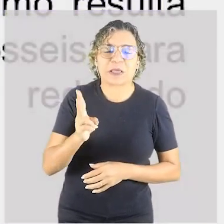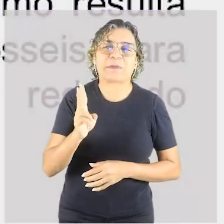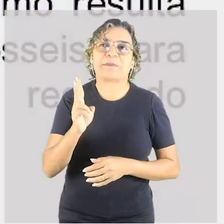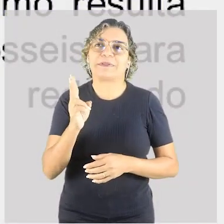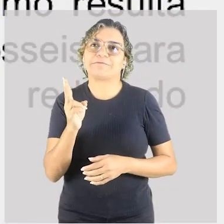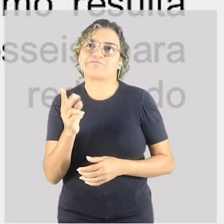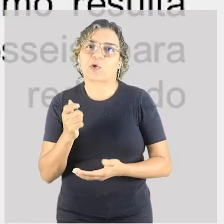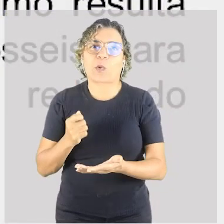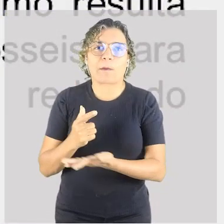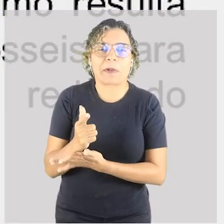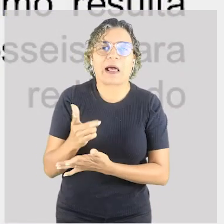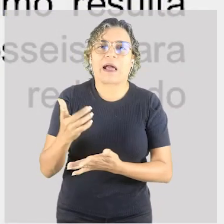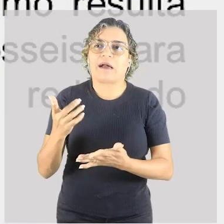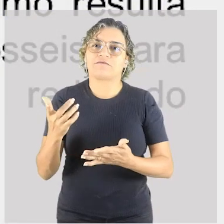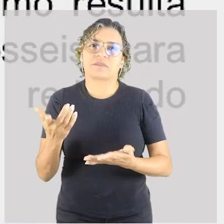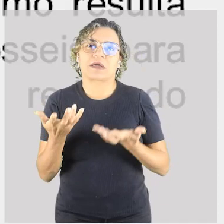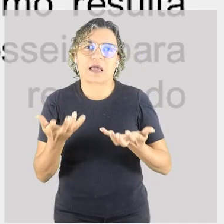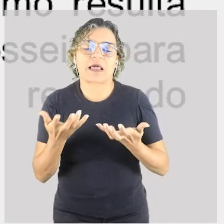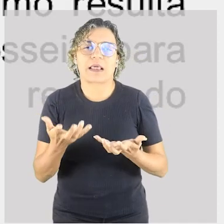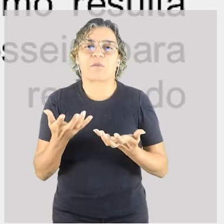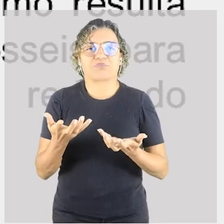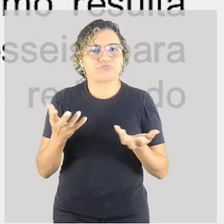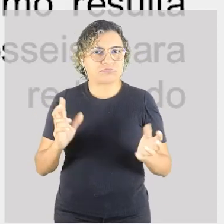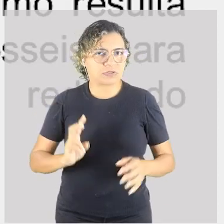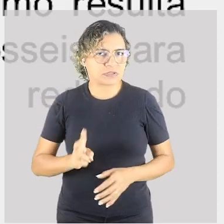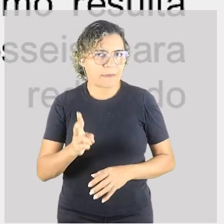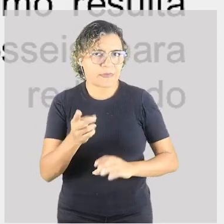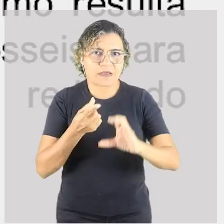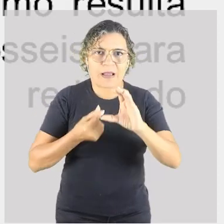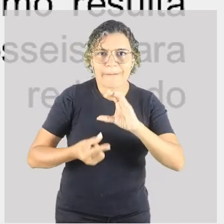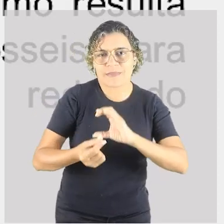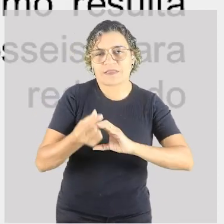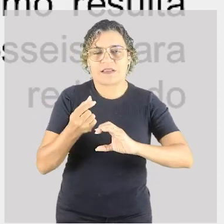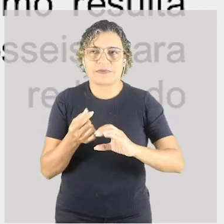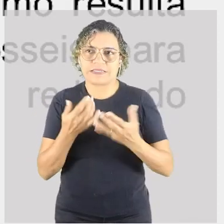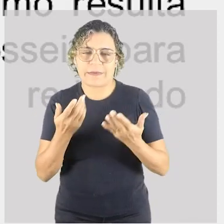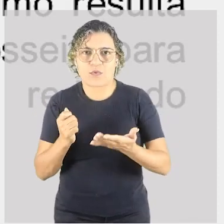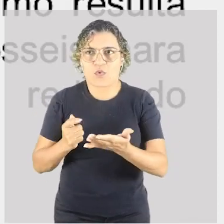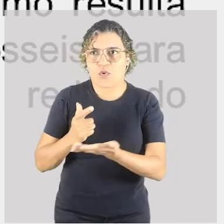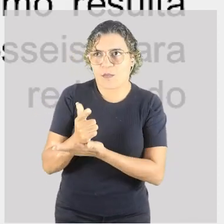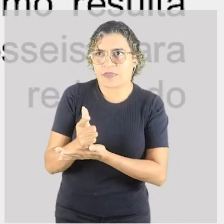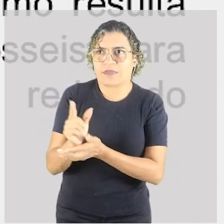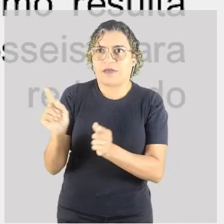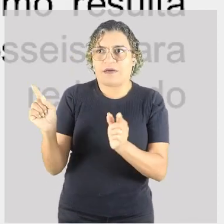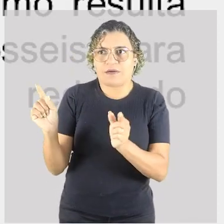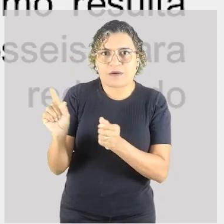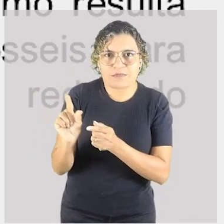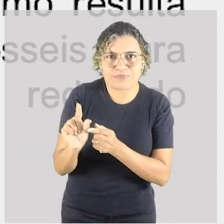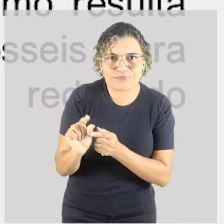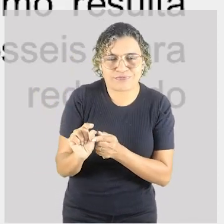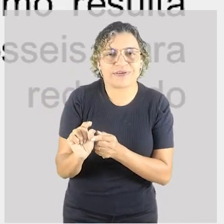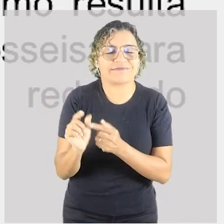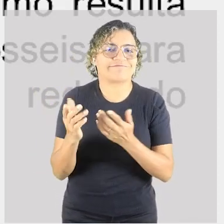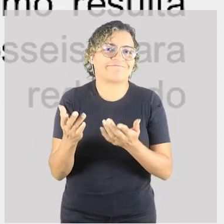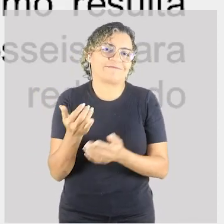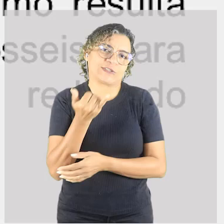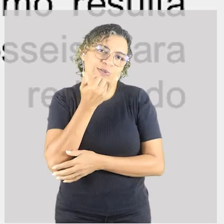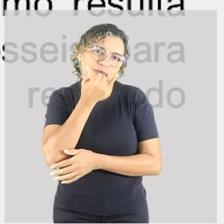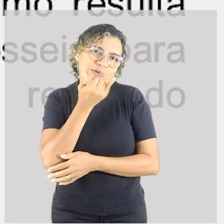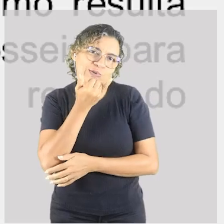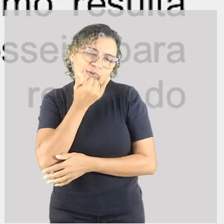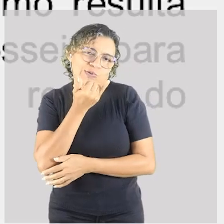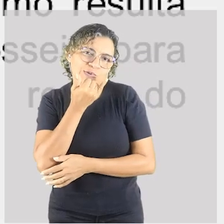usufruir das benesses do capitalismo. Então, quando se fala reduzir o consumo, desculpa